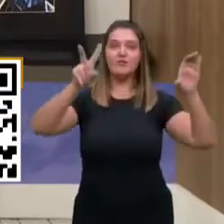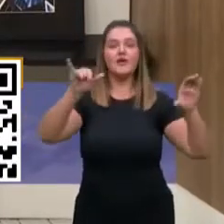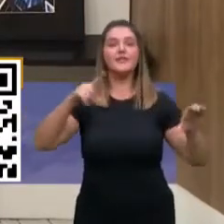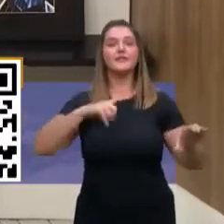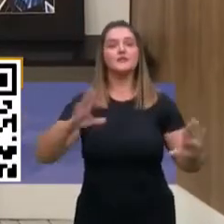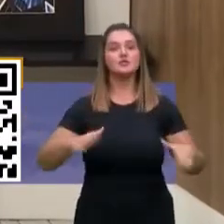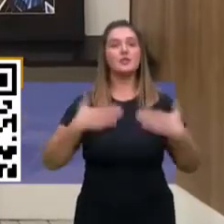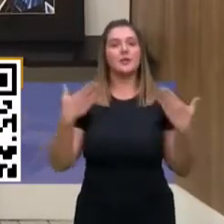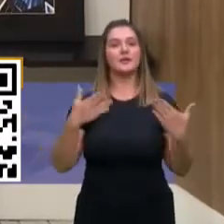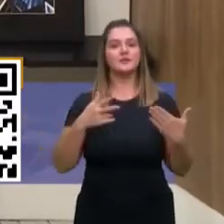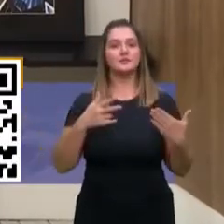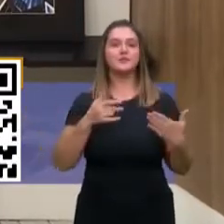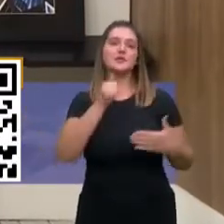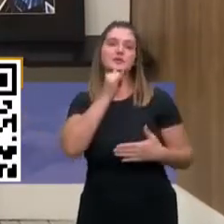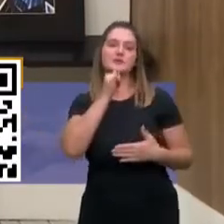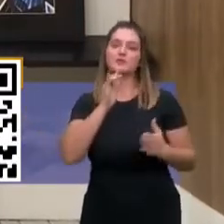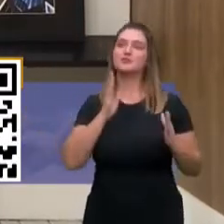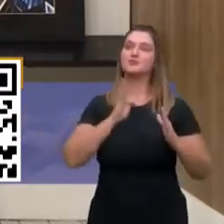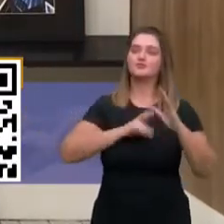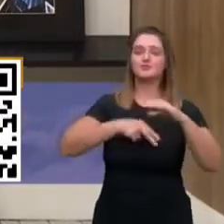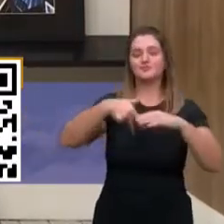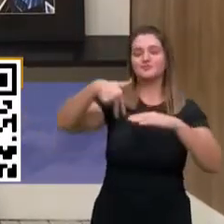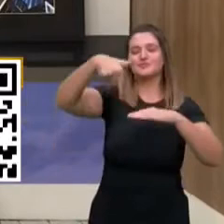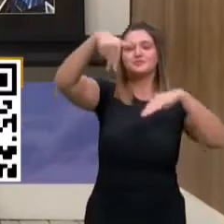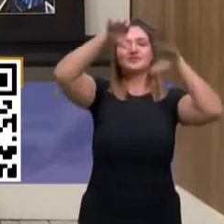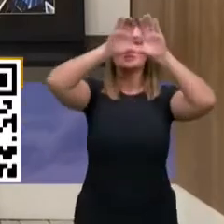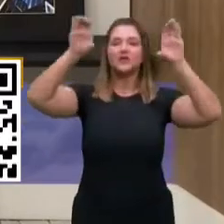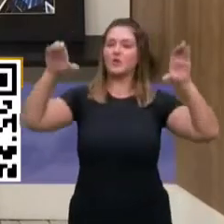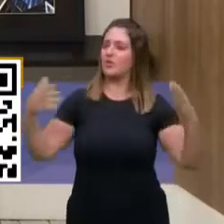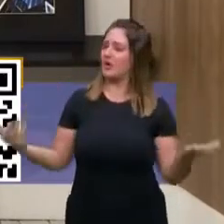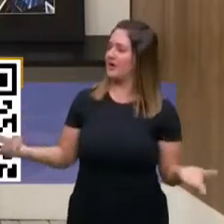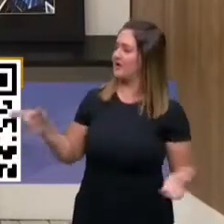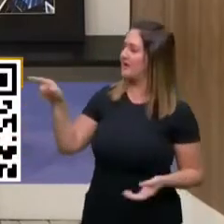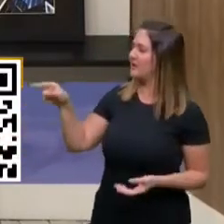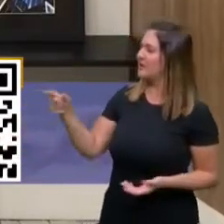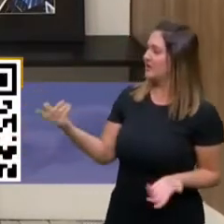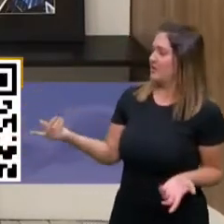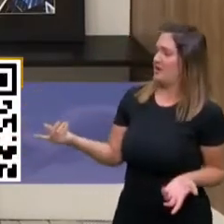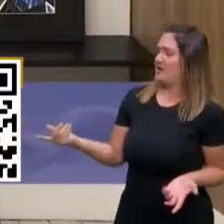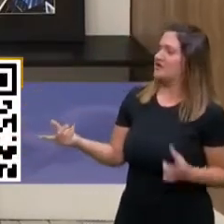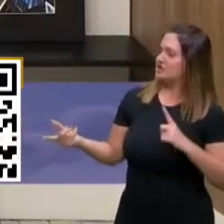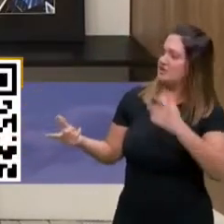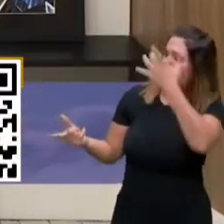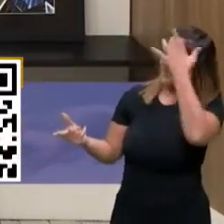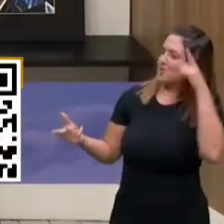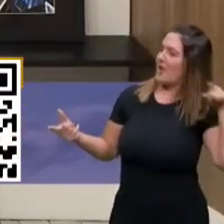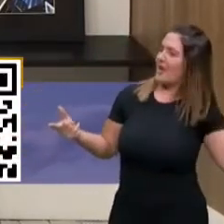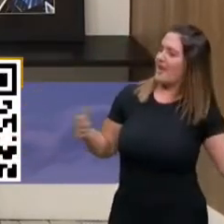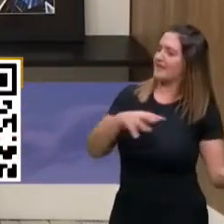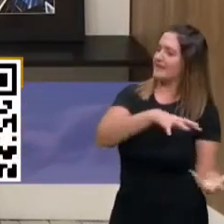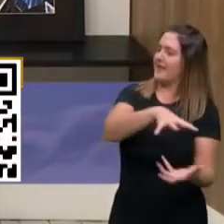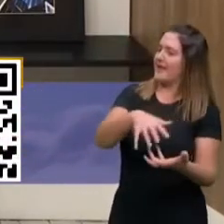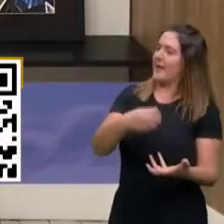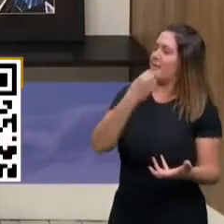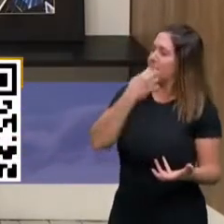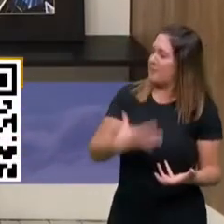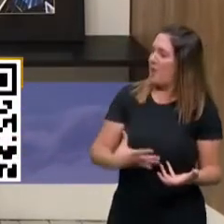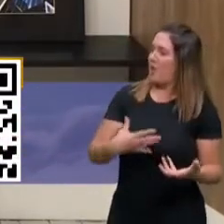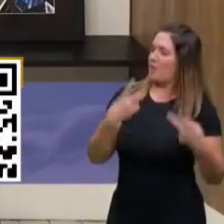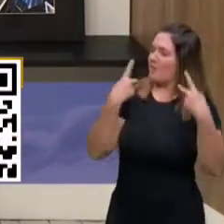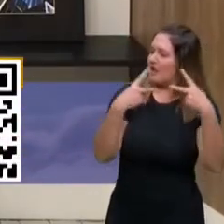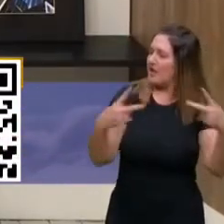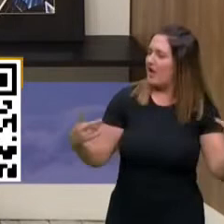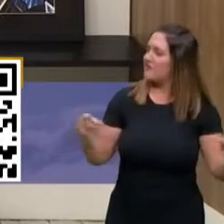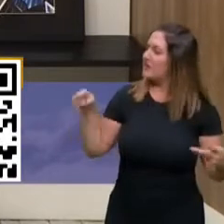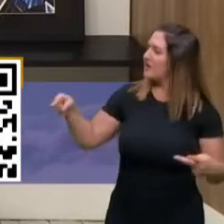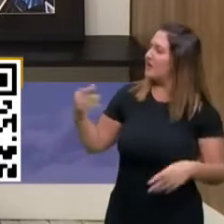ter surpresas. E de repente, ao chegarmos no céu, podemos sentir falta de alguém que nós achamos que deveria estar lá. E esse alguém